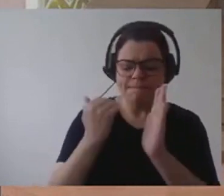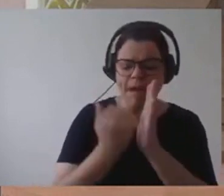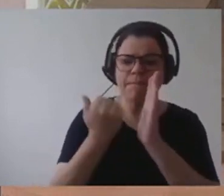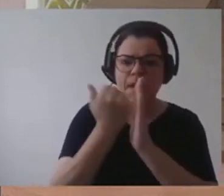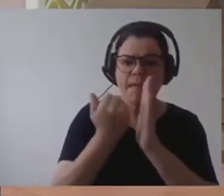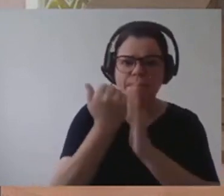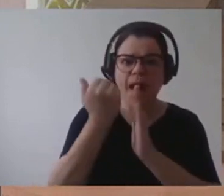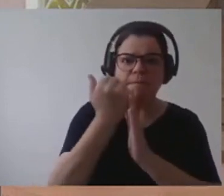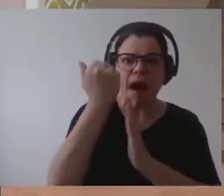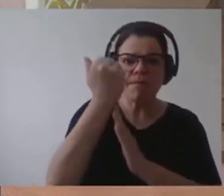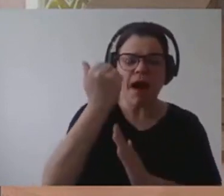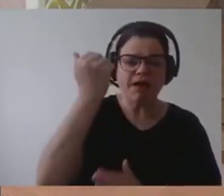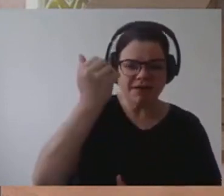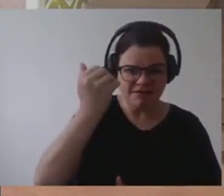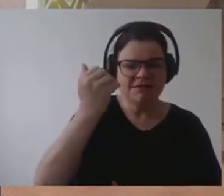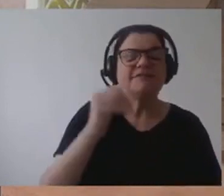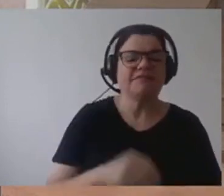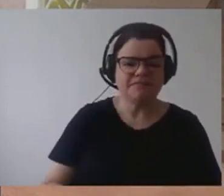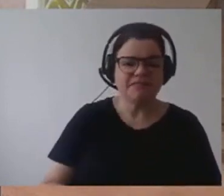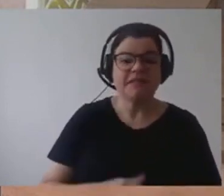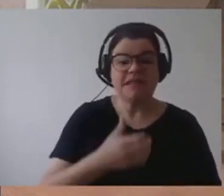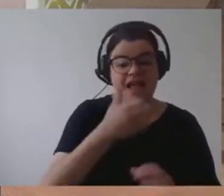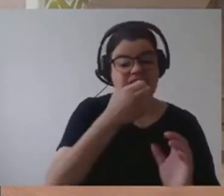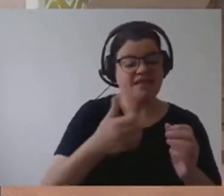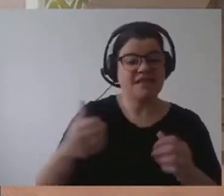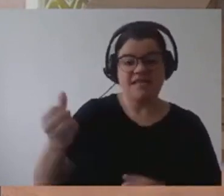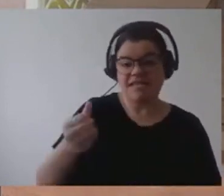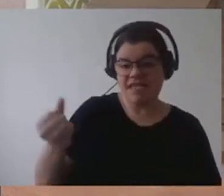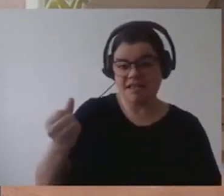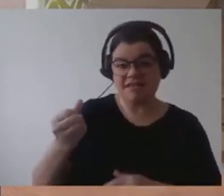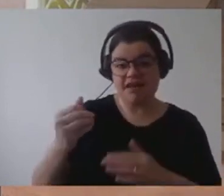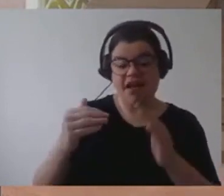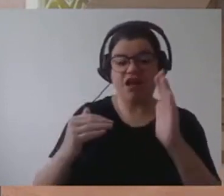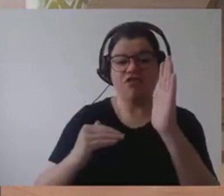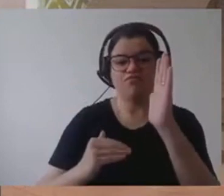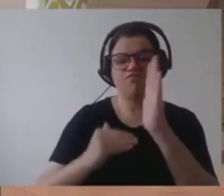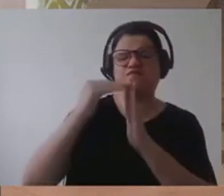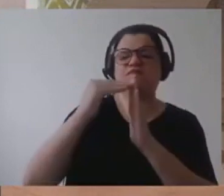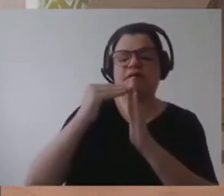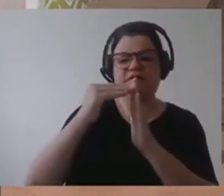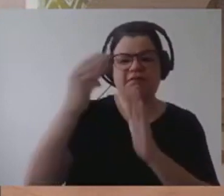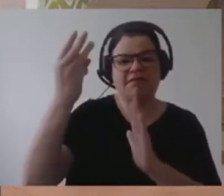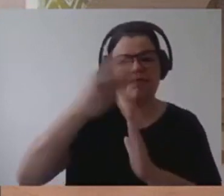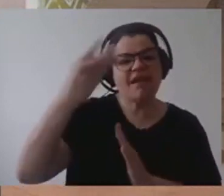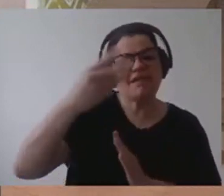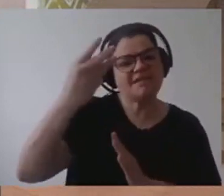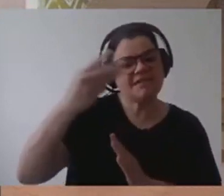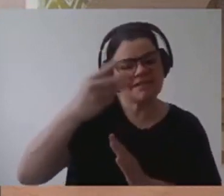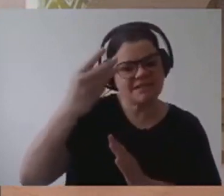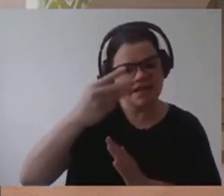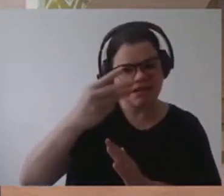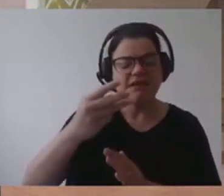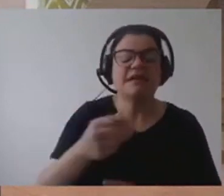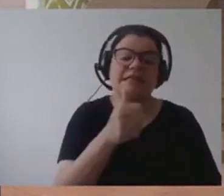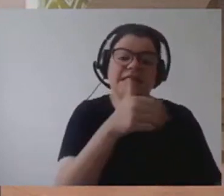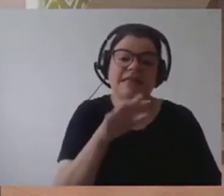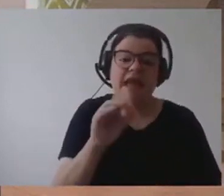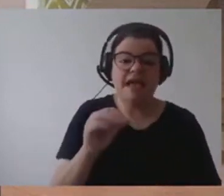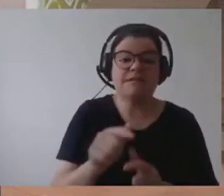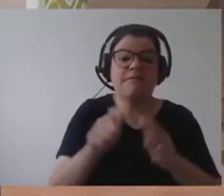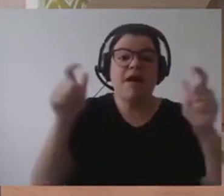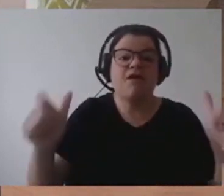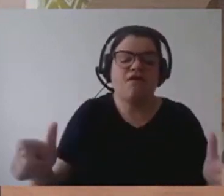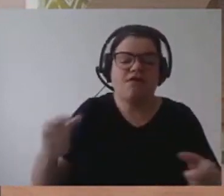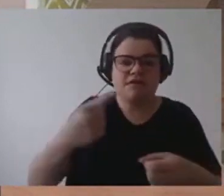geral e avançando da sexta para terceira posição na classificação entre as 10 maiores cidades do Estado